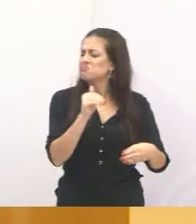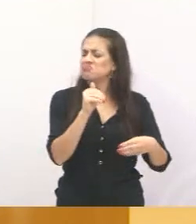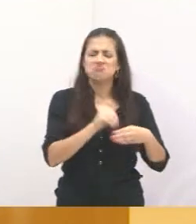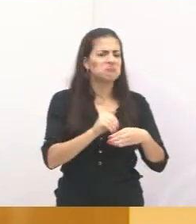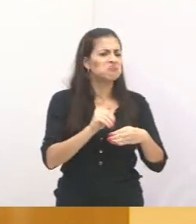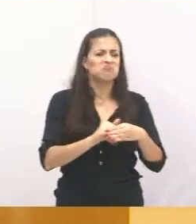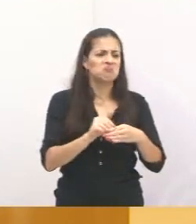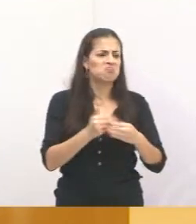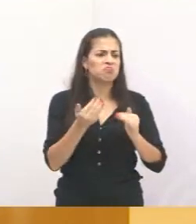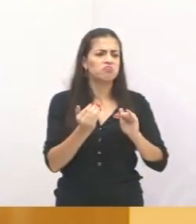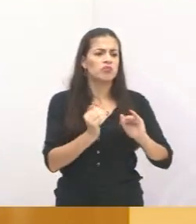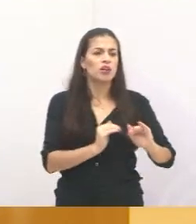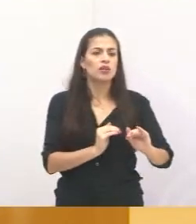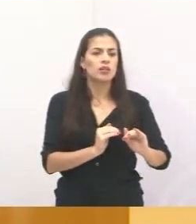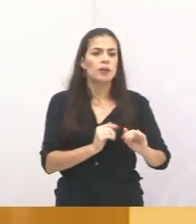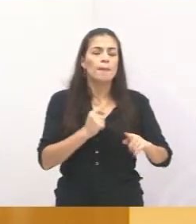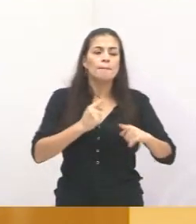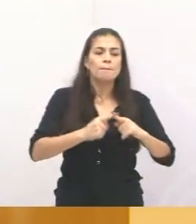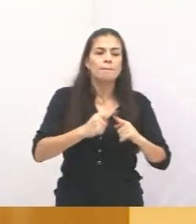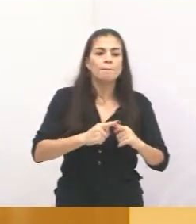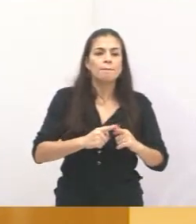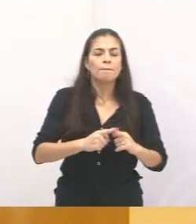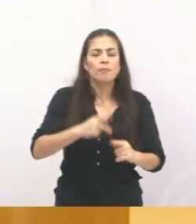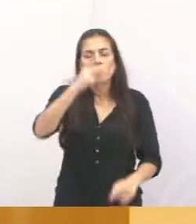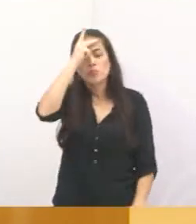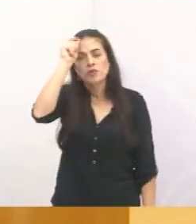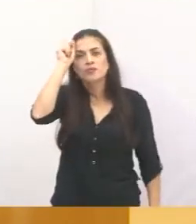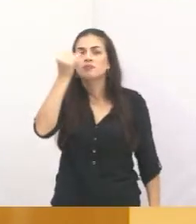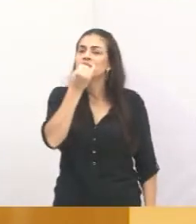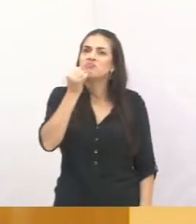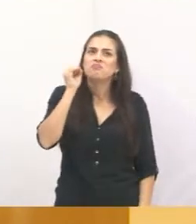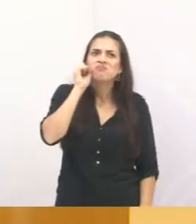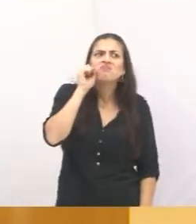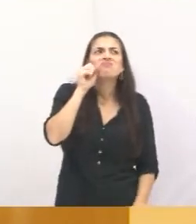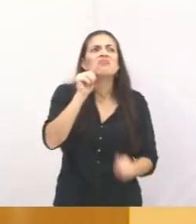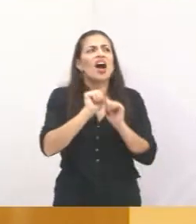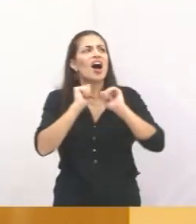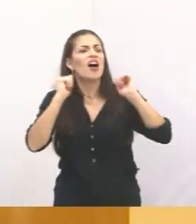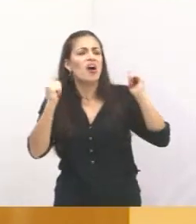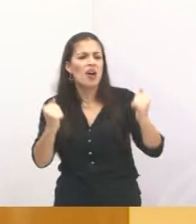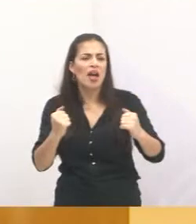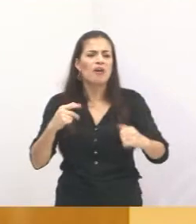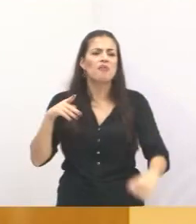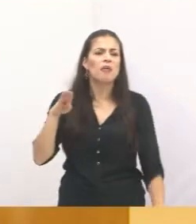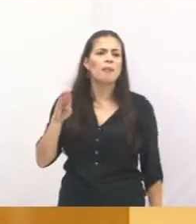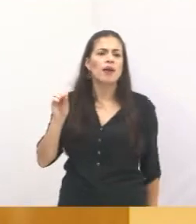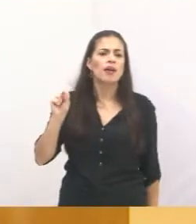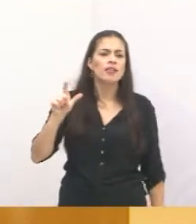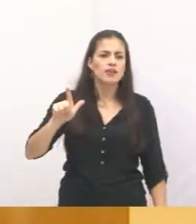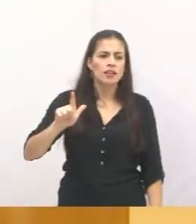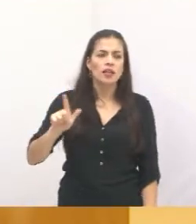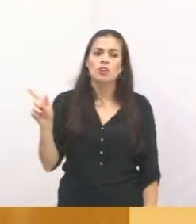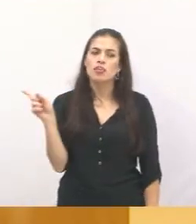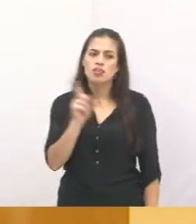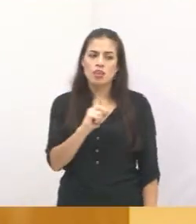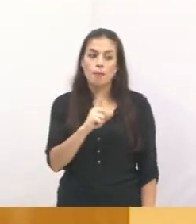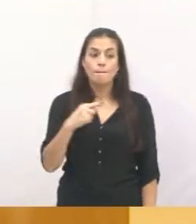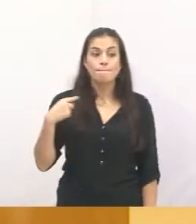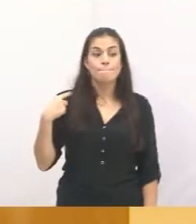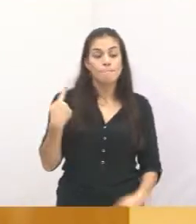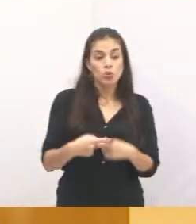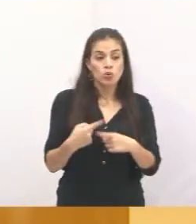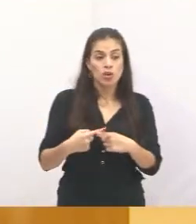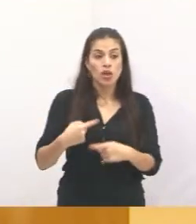o prefeito Isaías que assessorava o BSL, que fez o empréstimo. Não, porque eu também tenho compromisso com